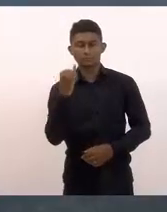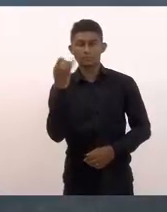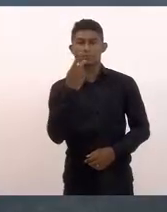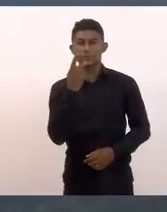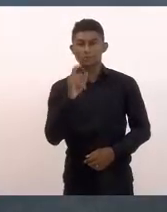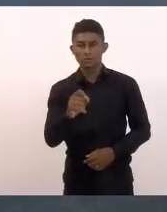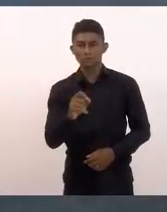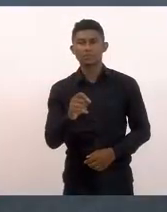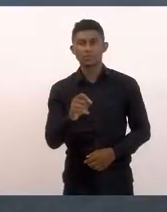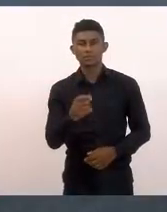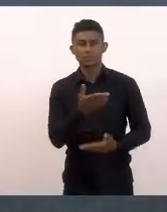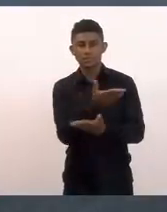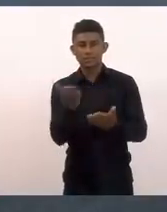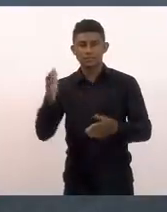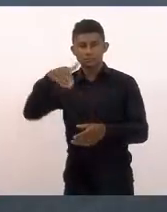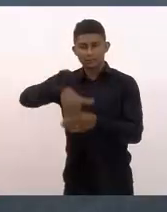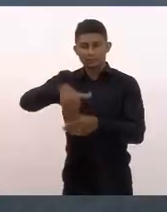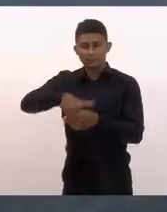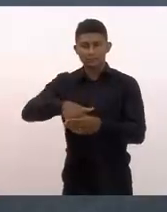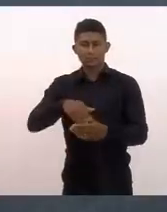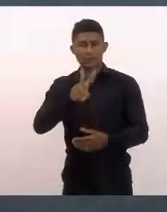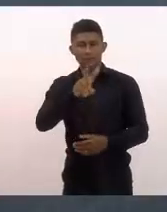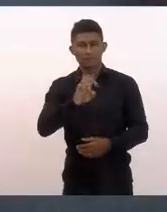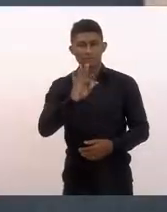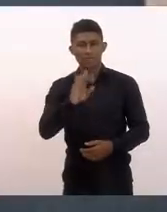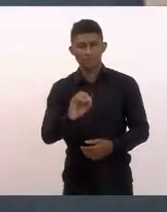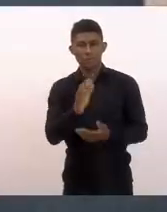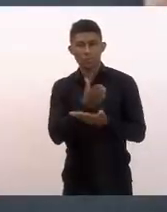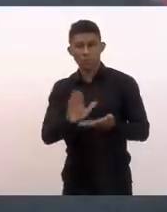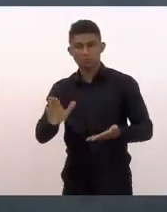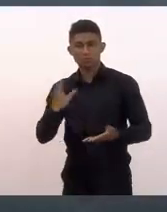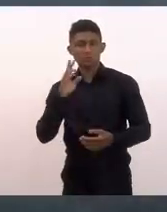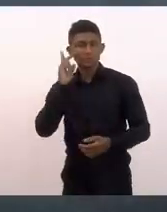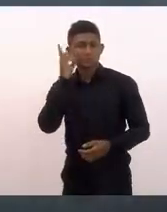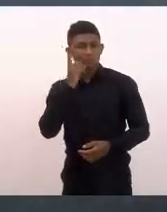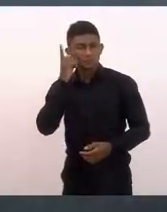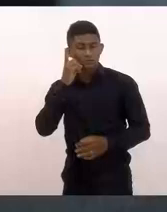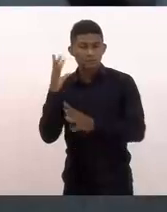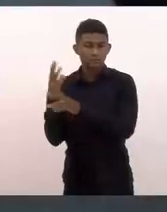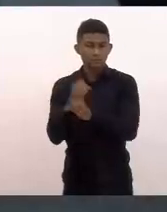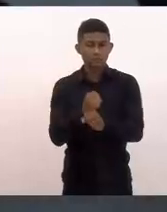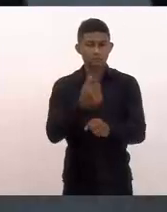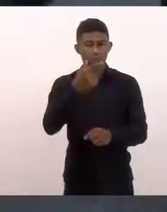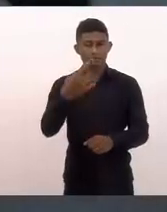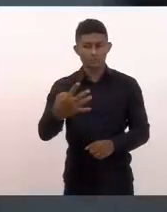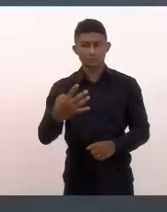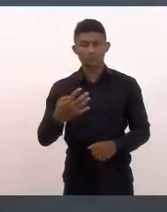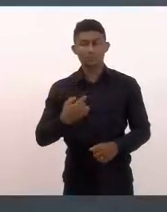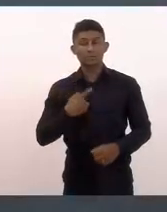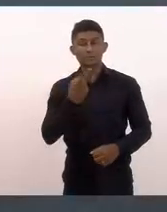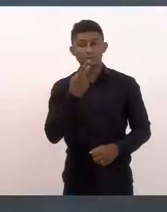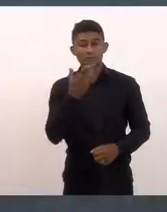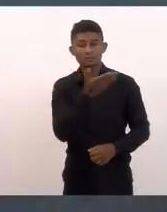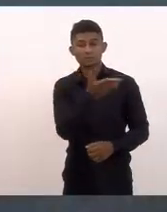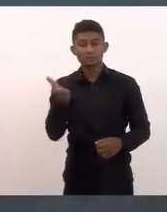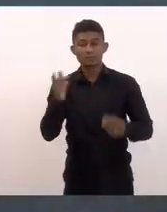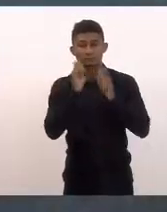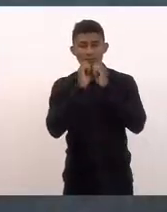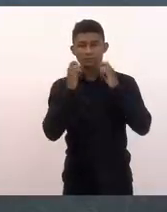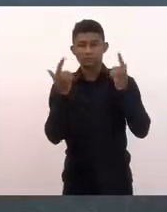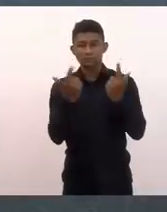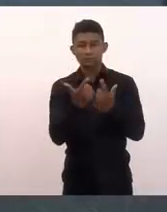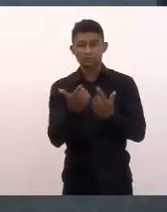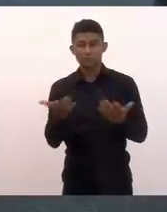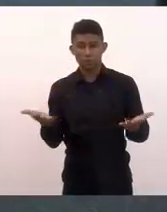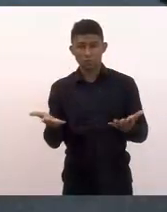que votaram pela derrubada do veto, foram 24 deputados. Dizer ao parlamento, a todo o parlamento, que nós